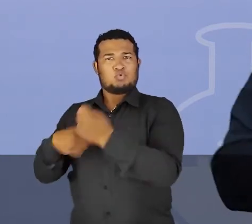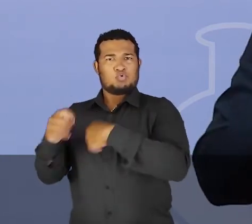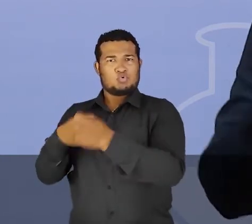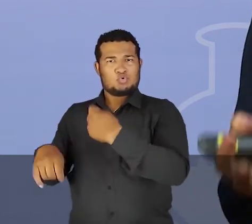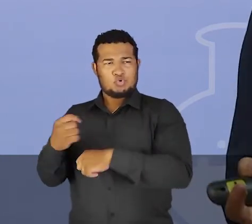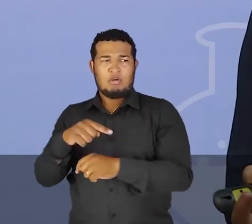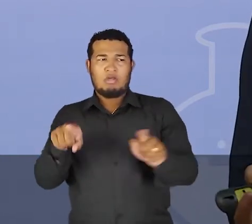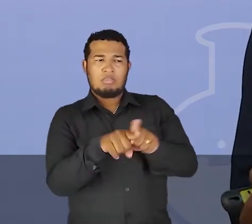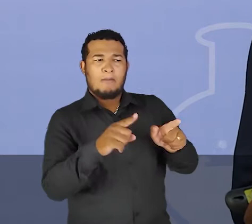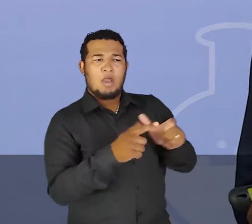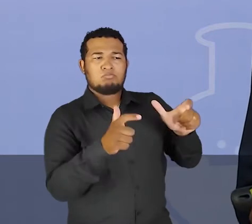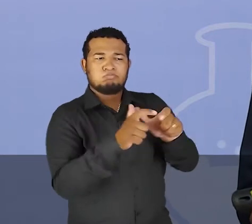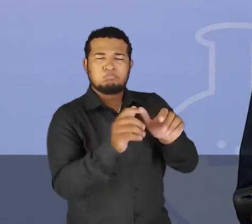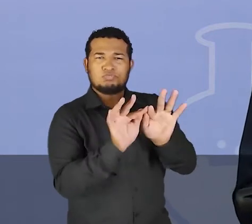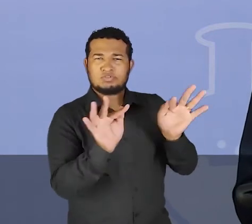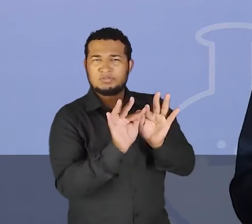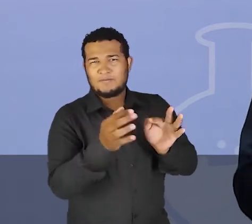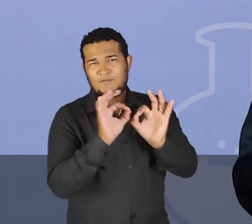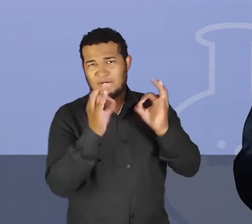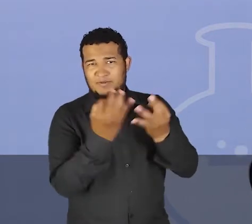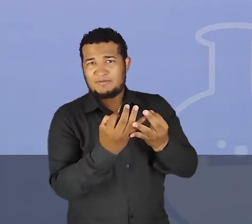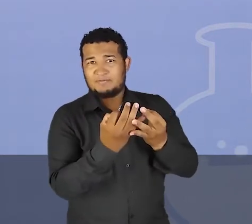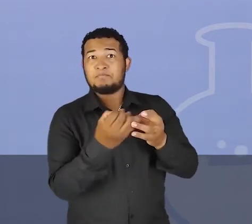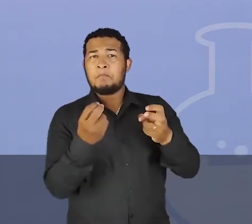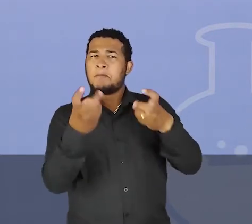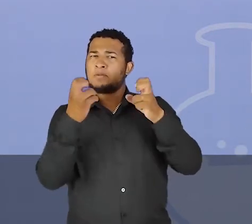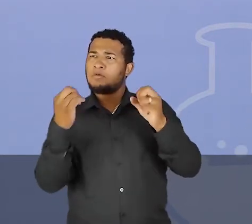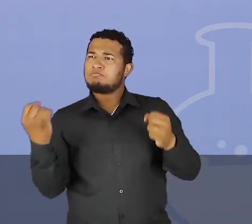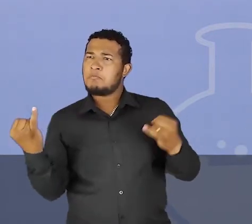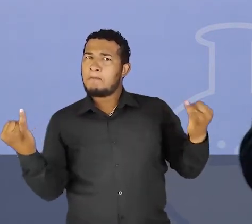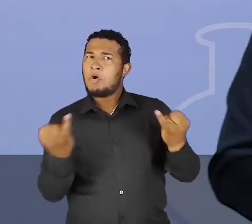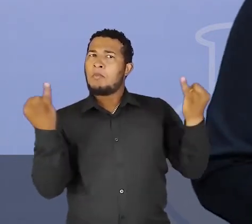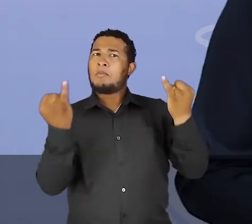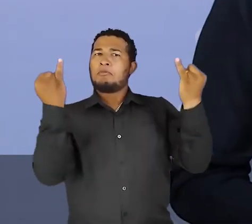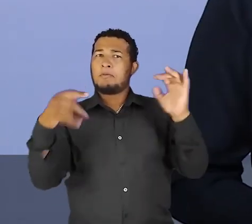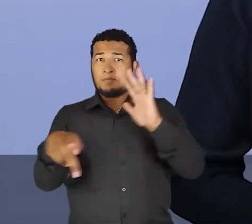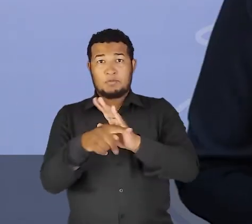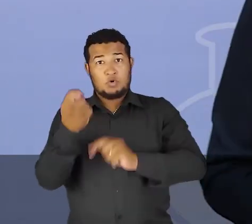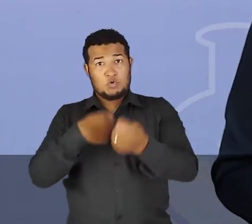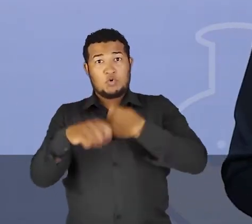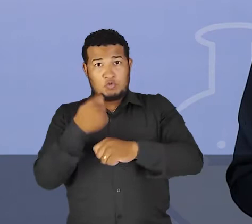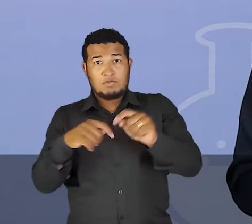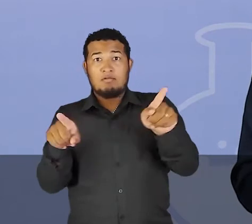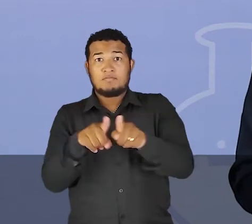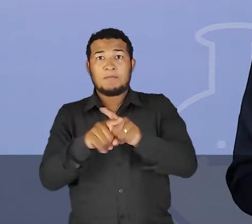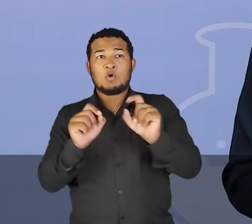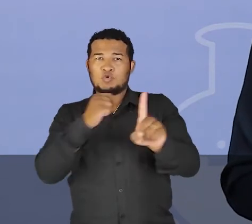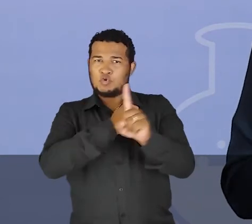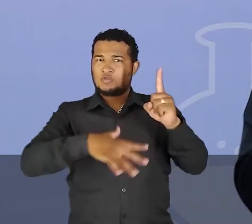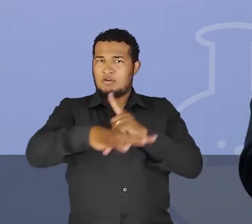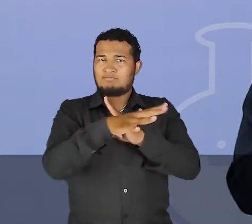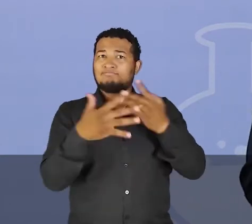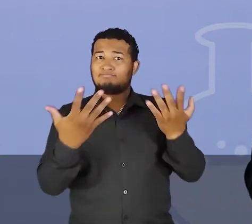agronegócio e da agricultura familiar? Tá? Viu a importância dos dois para a economia e para a